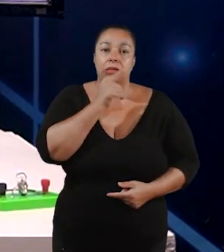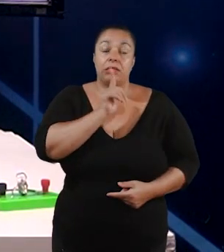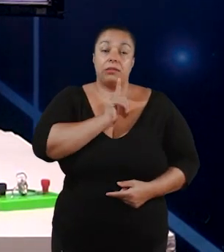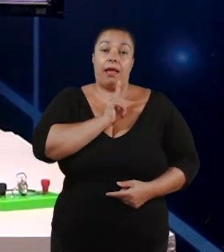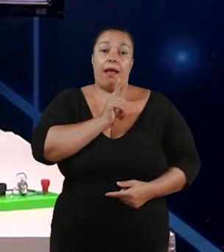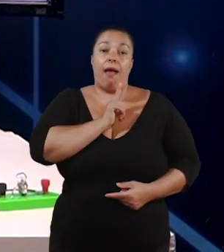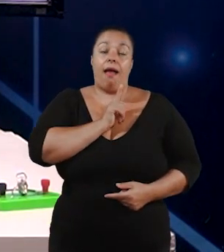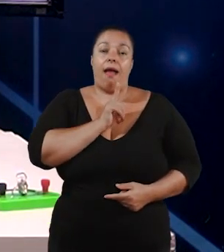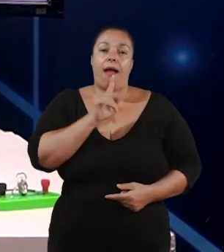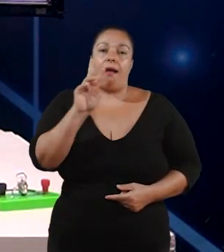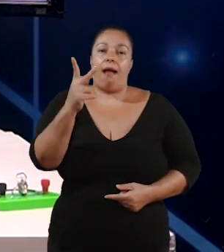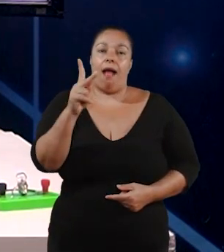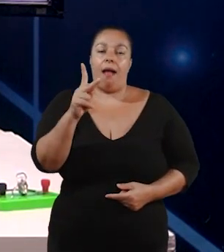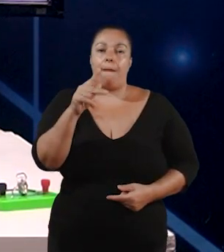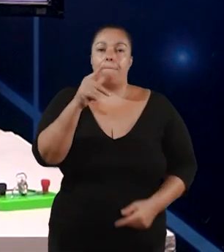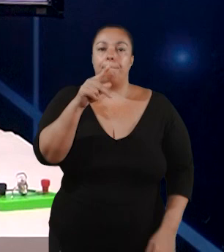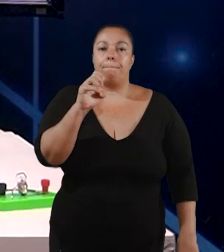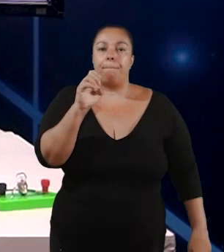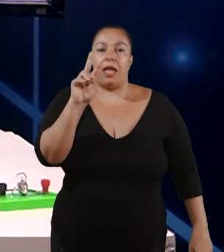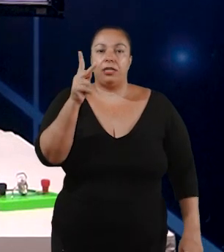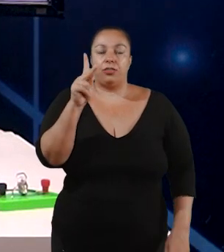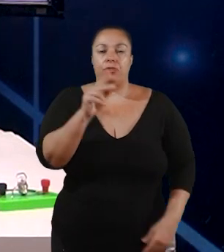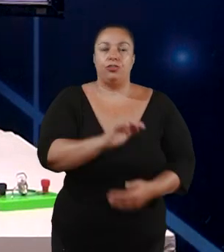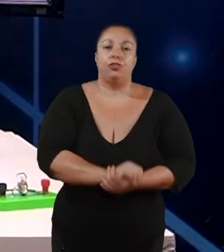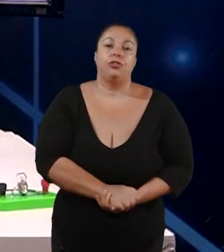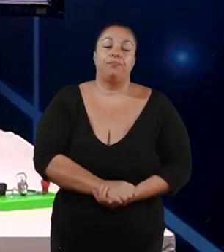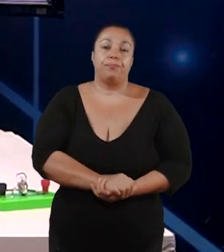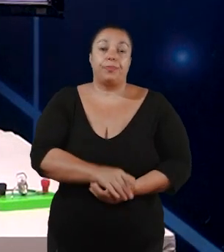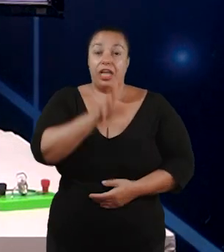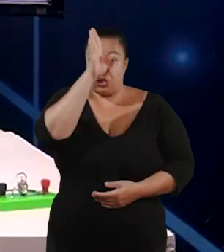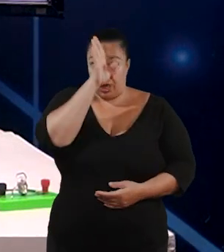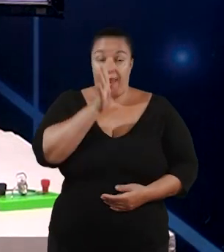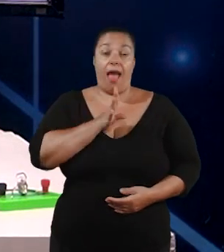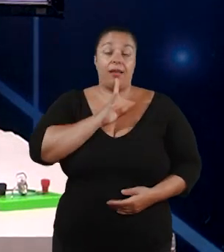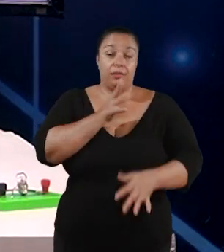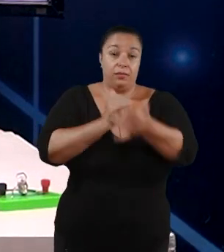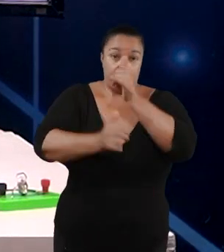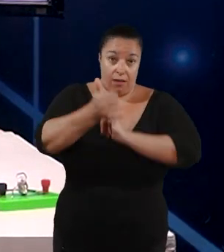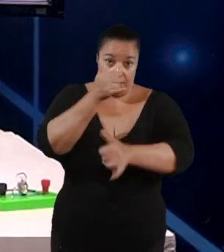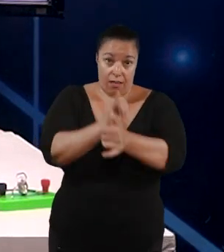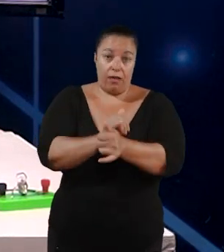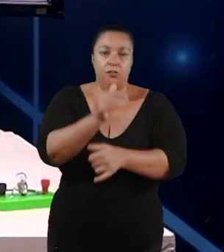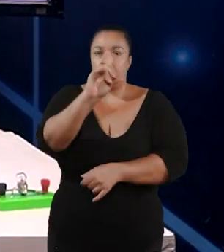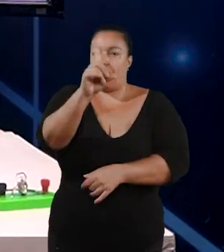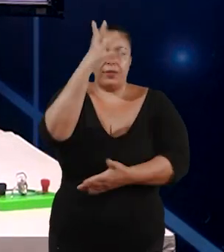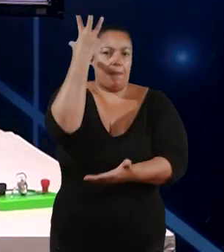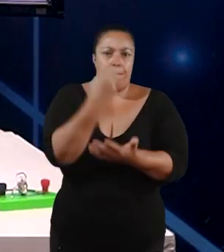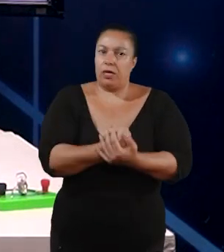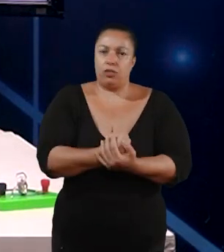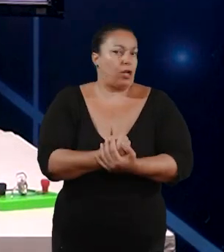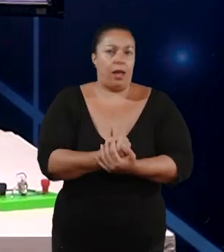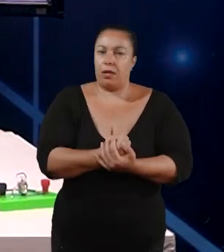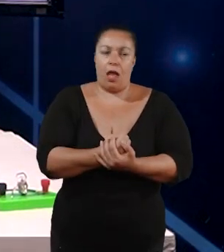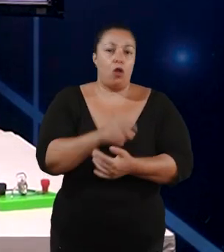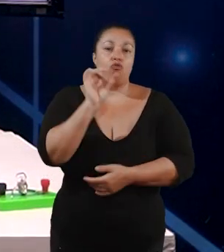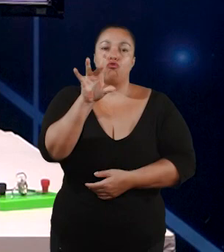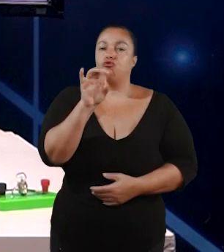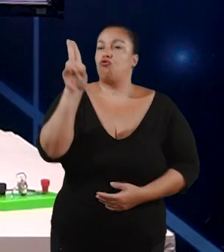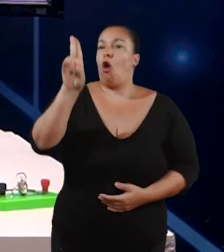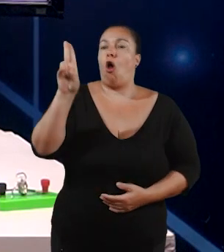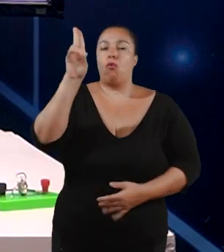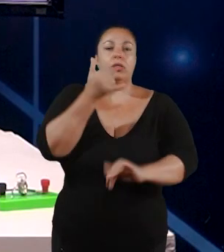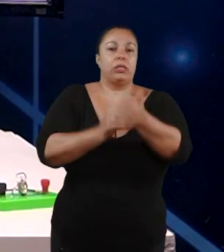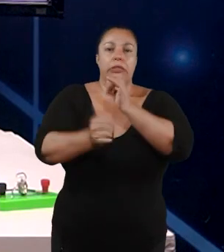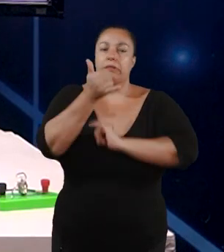aqui, ó, PET, tá? Esse é um programa. Ele é gratuito na internet, você não precisa baixar nada, você pode usar na internet, acabou,